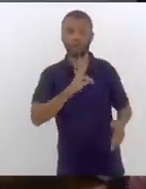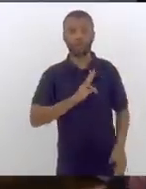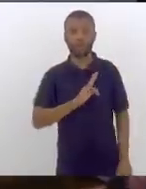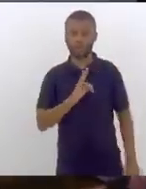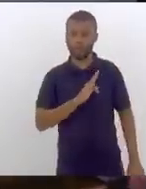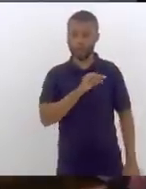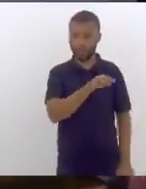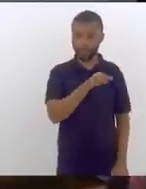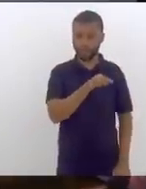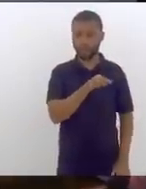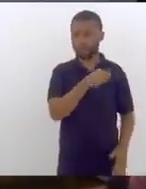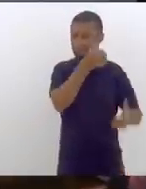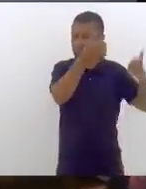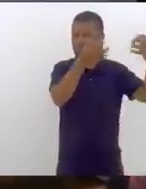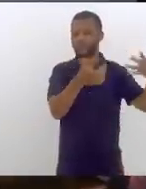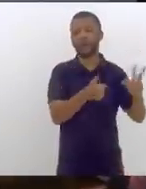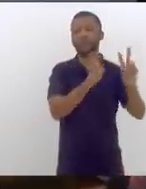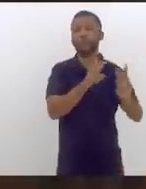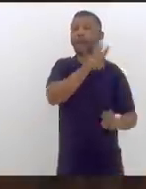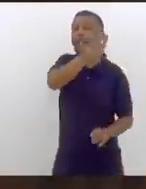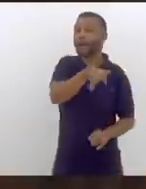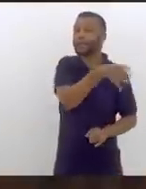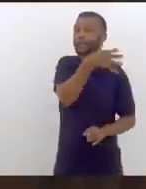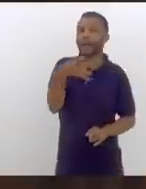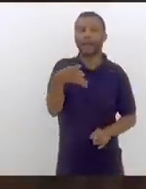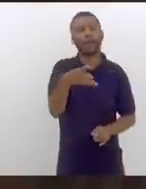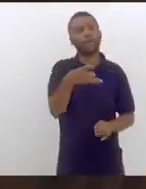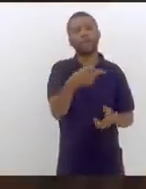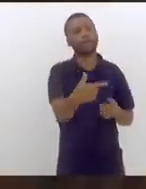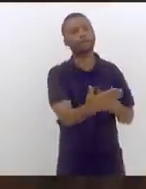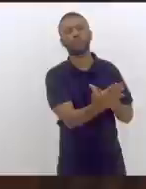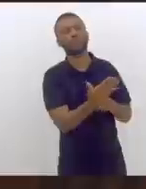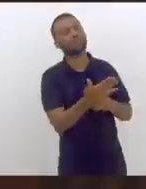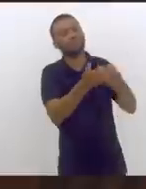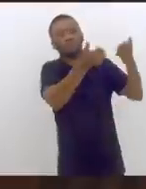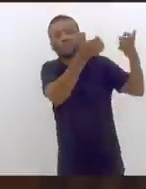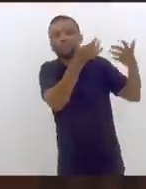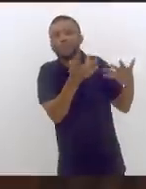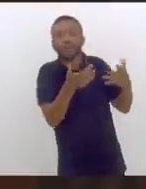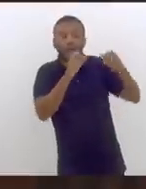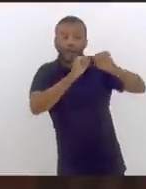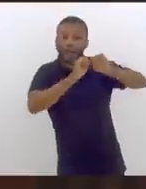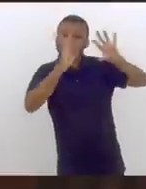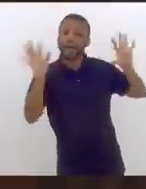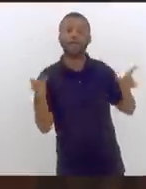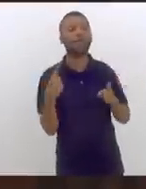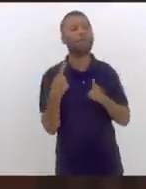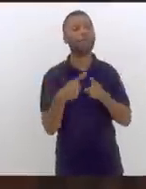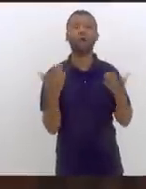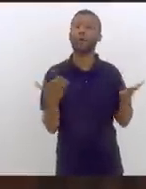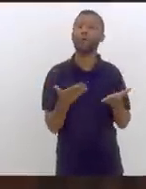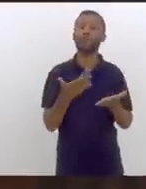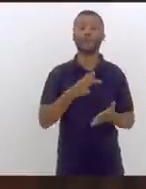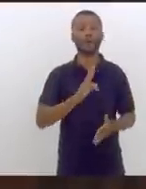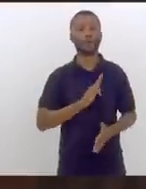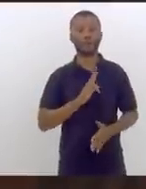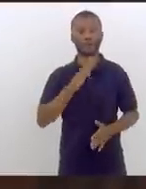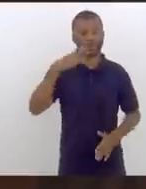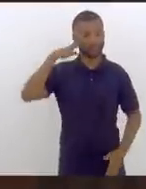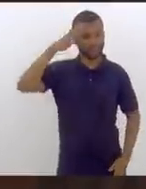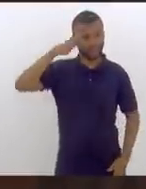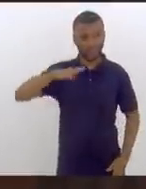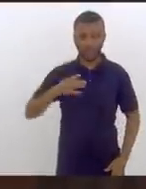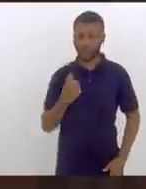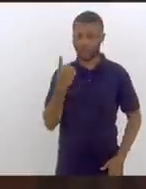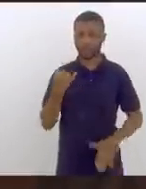falar um pouco sobre a escala para que possam esclarecer o porquê hoje a polícia militar é a única instituição